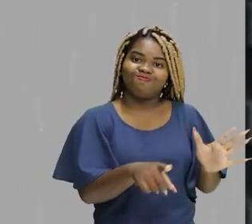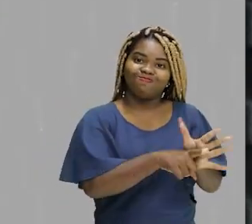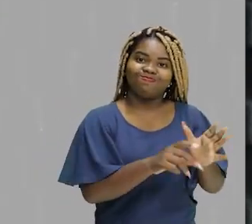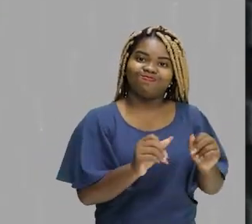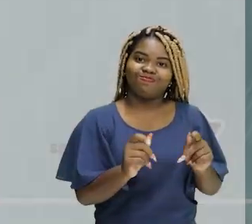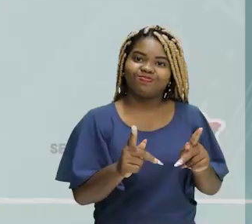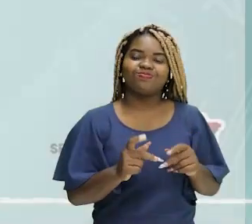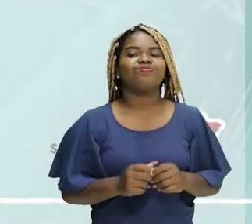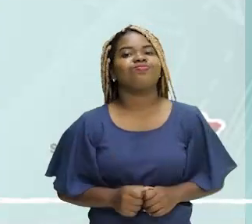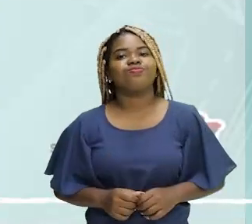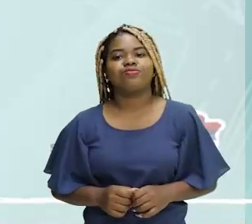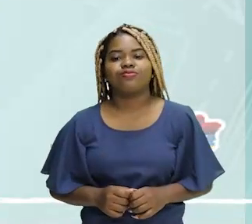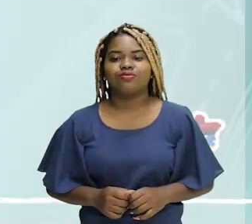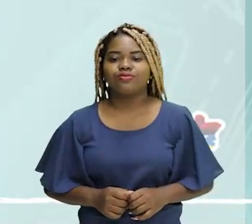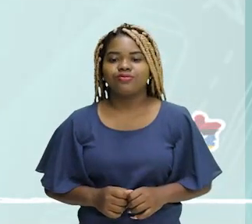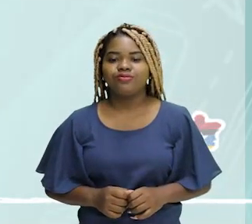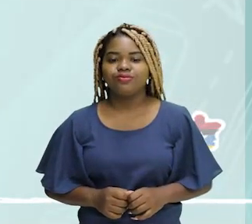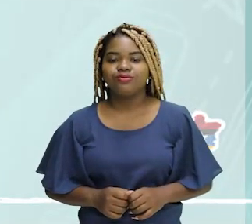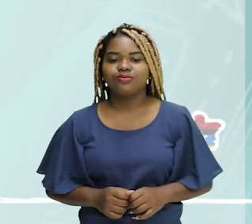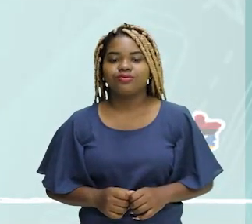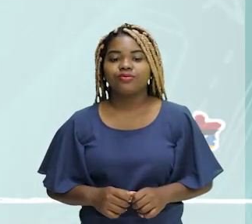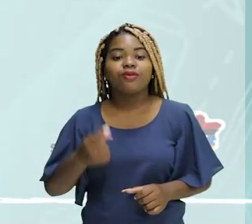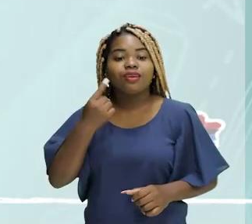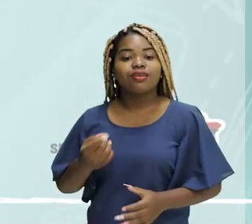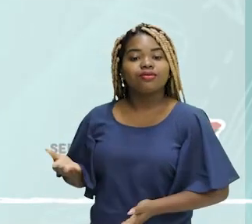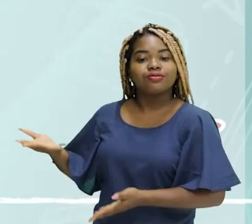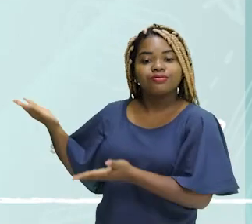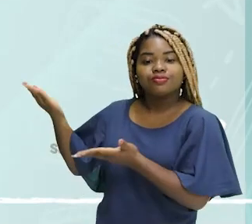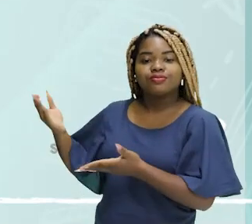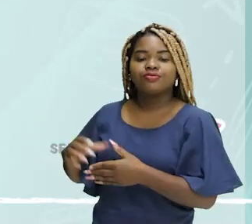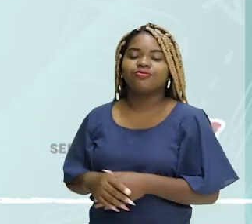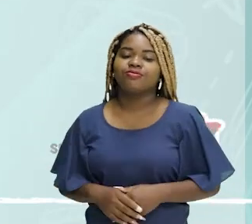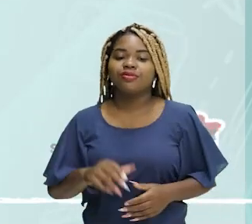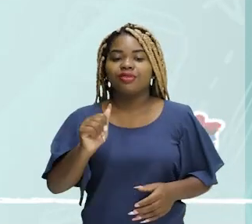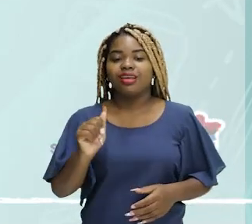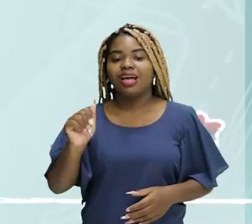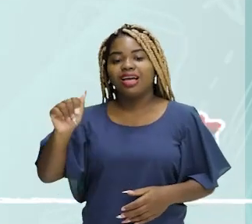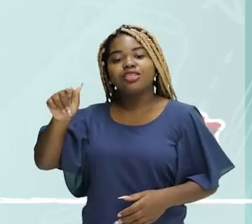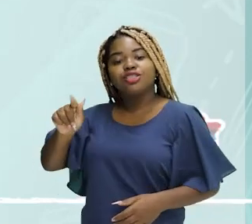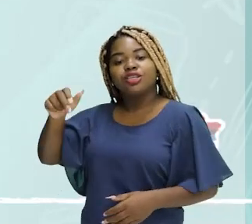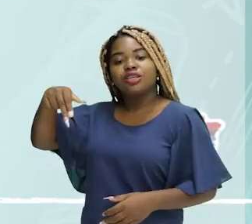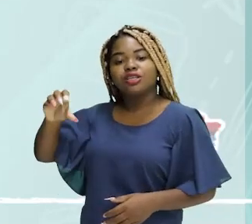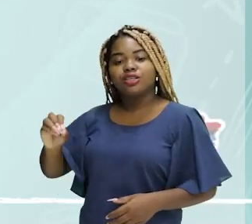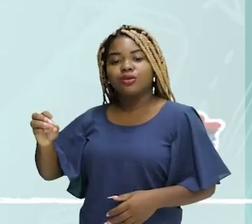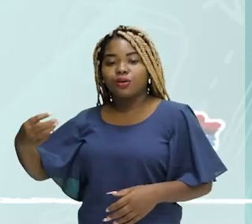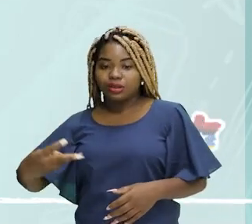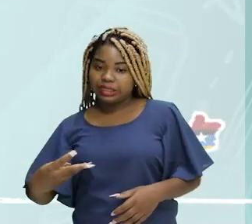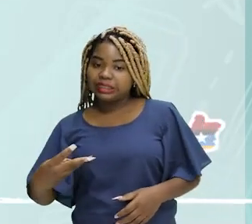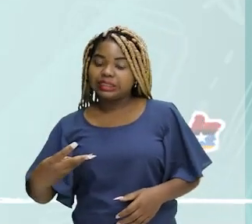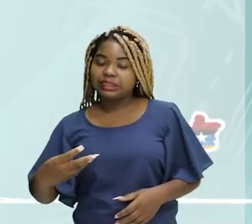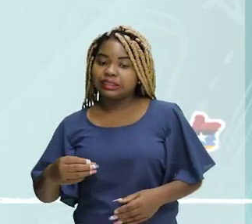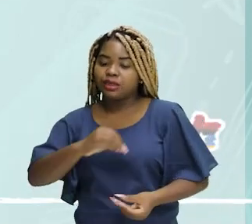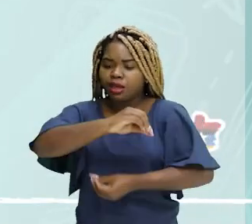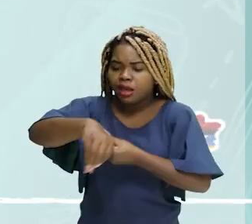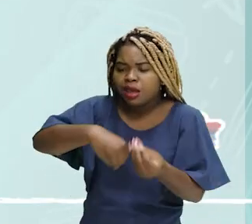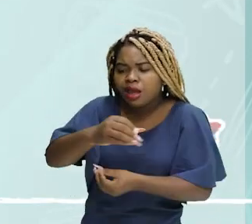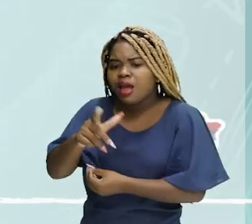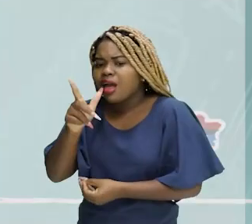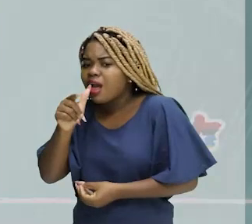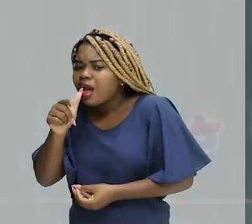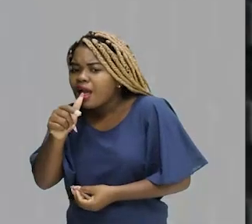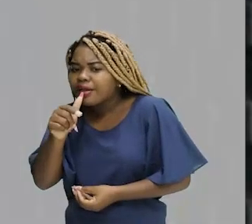ok? Olha só, o nitrato de prata, AgNO3, dissolvido em água, então vai